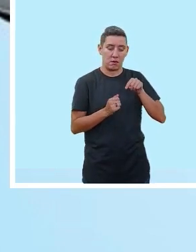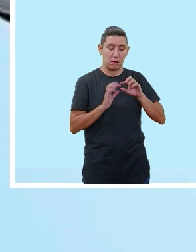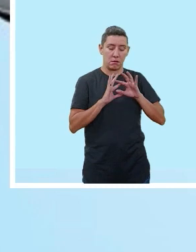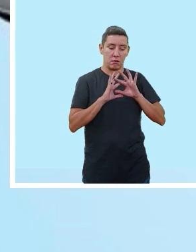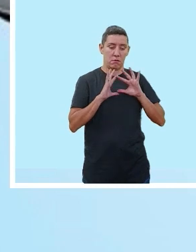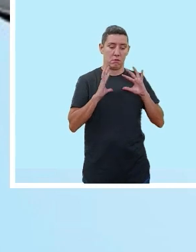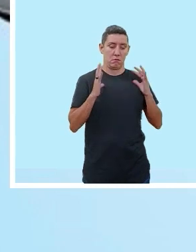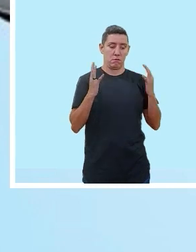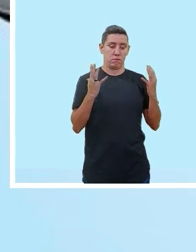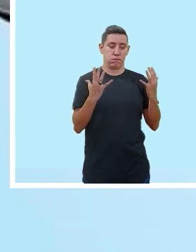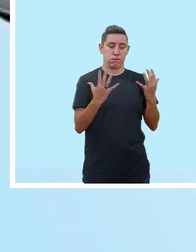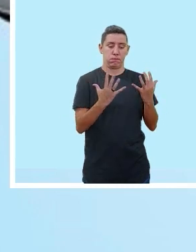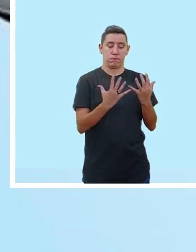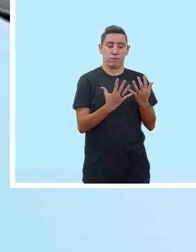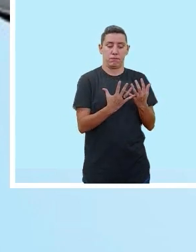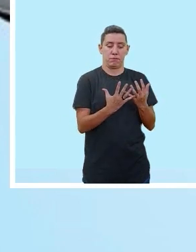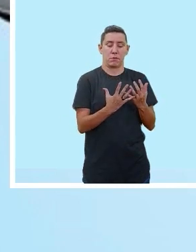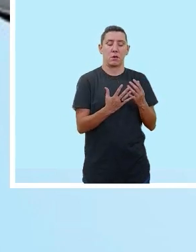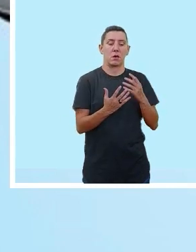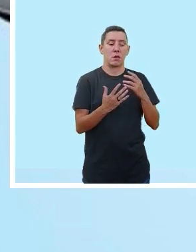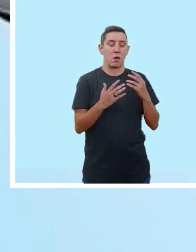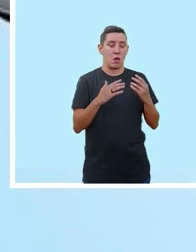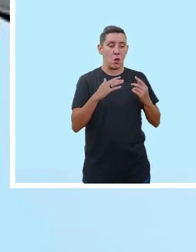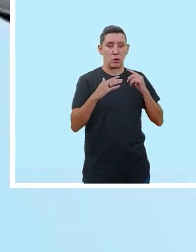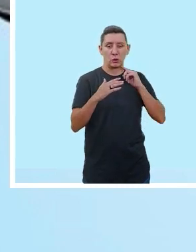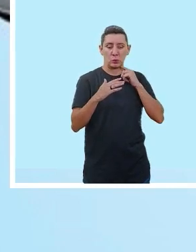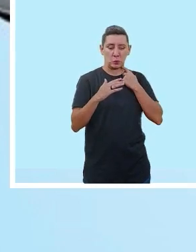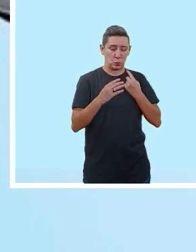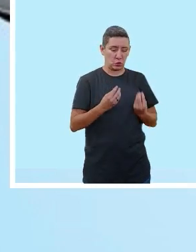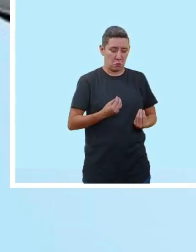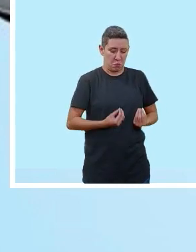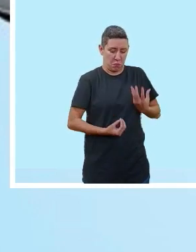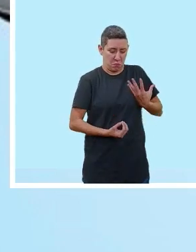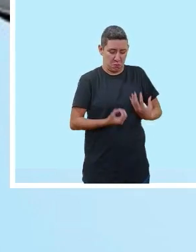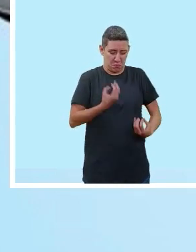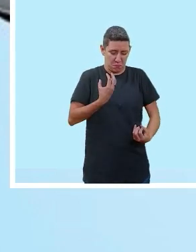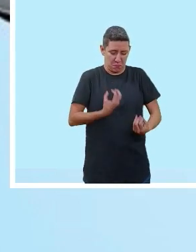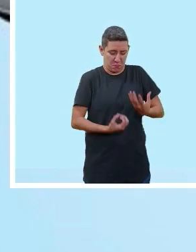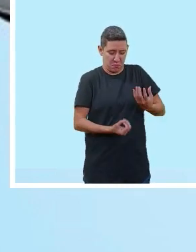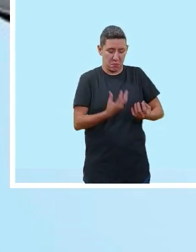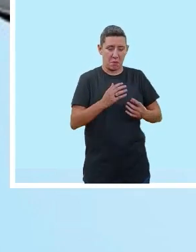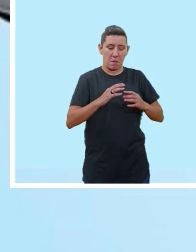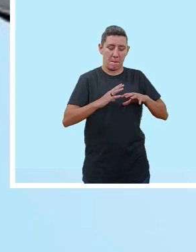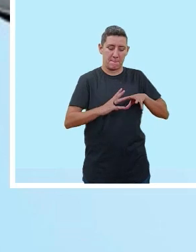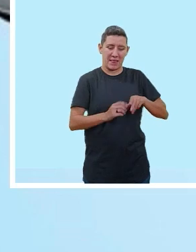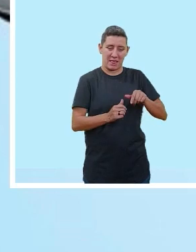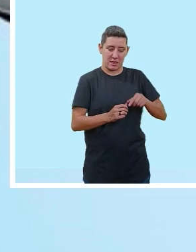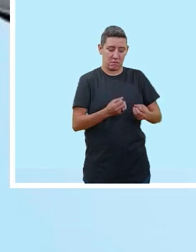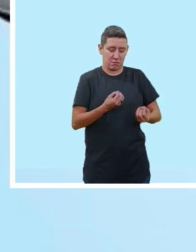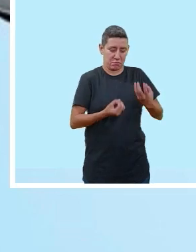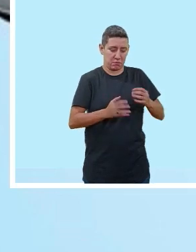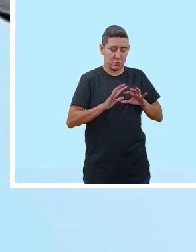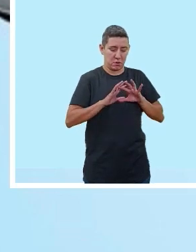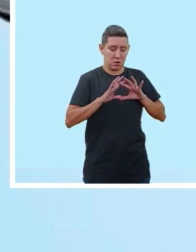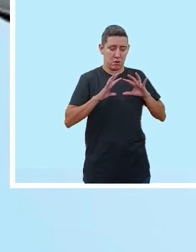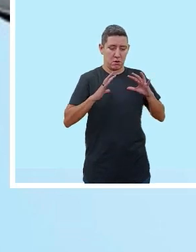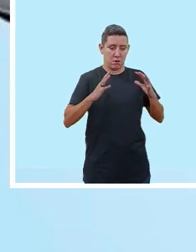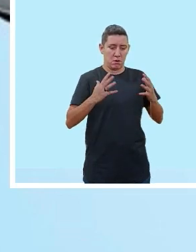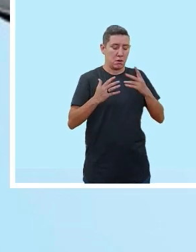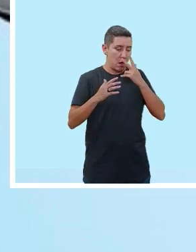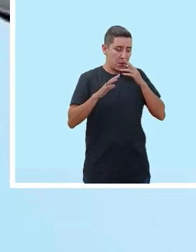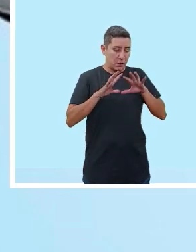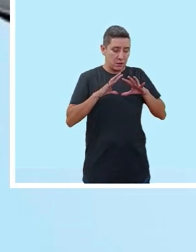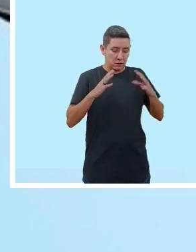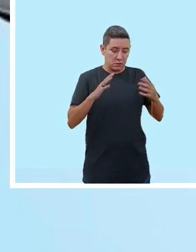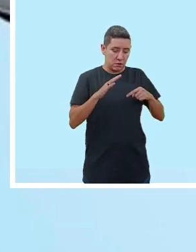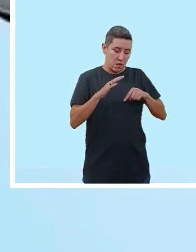se tornar não positivo, né? Você começa a ter um aquecimento do